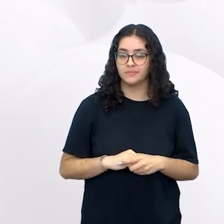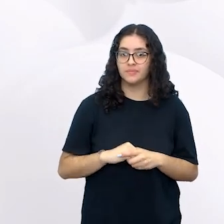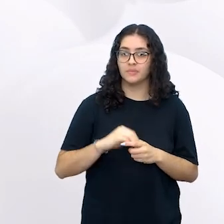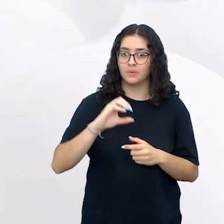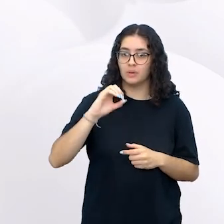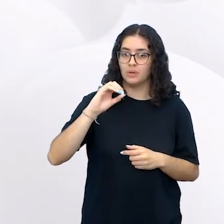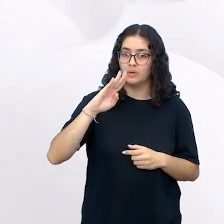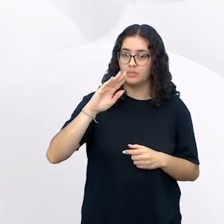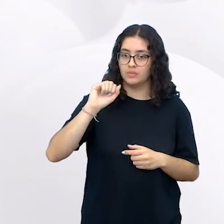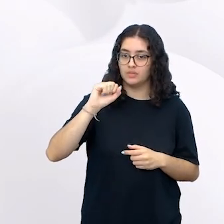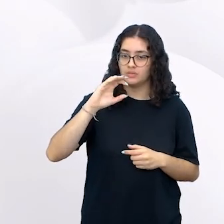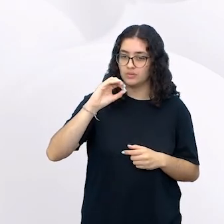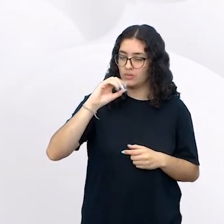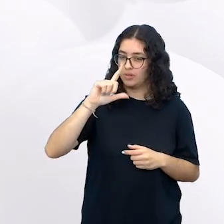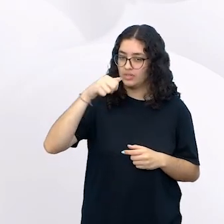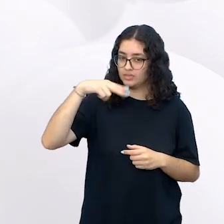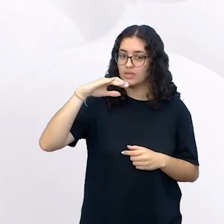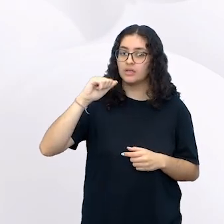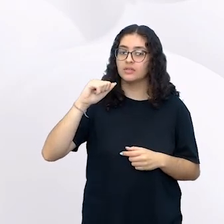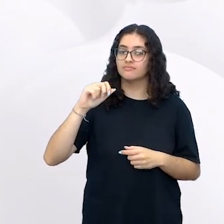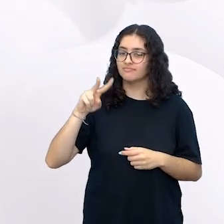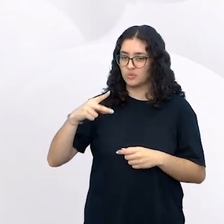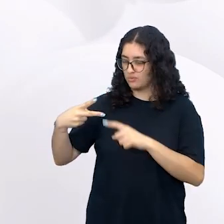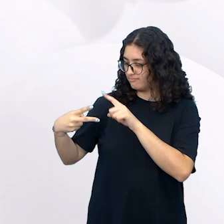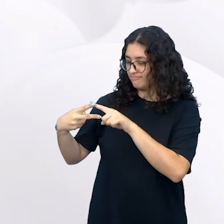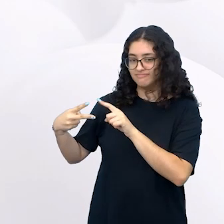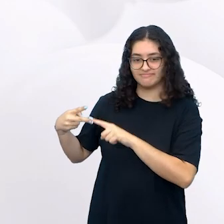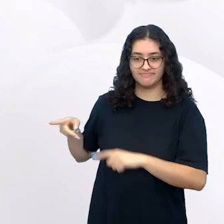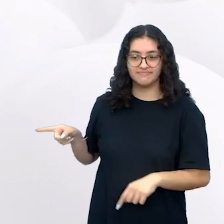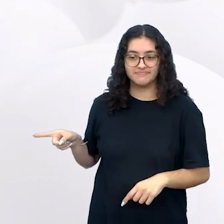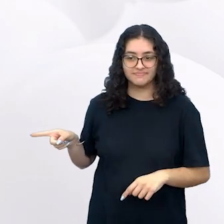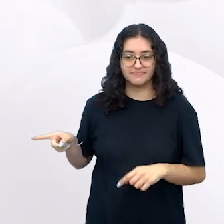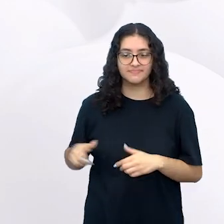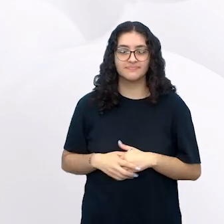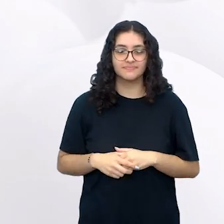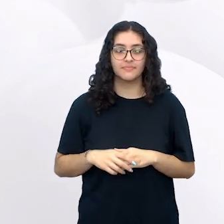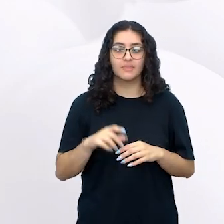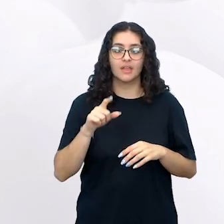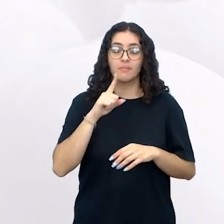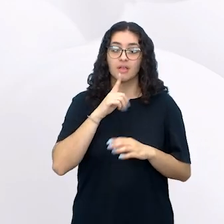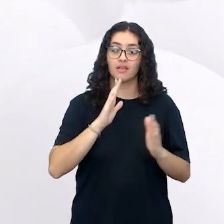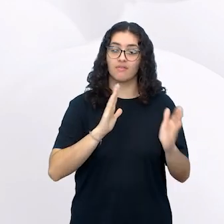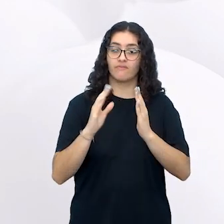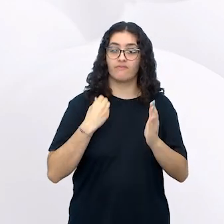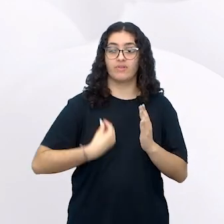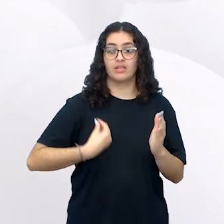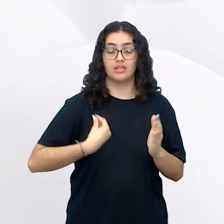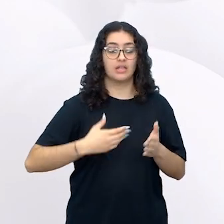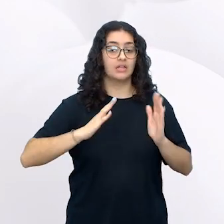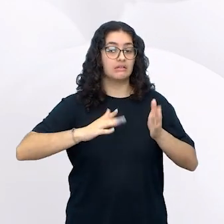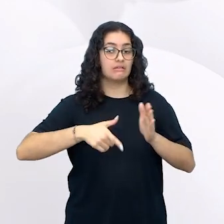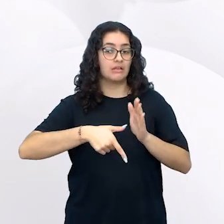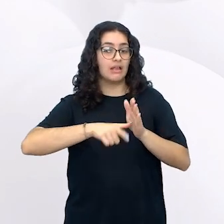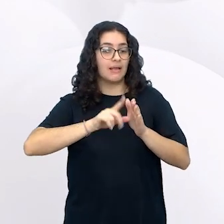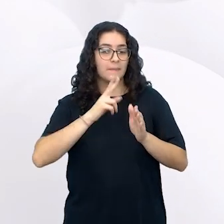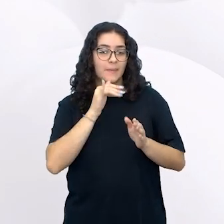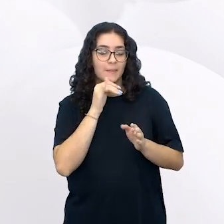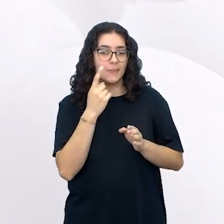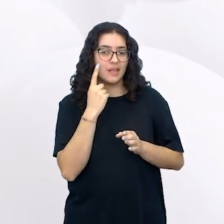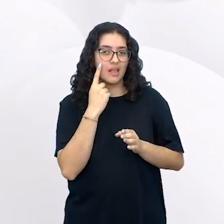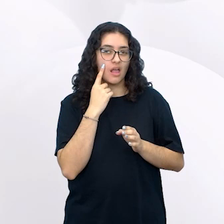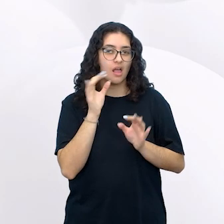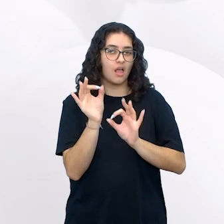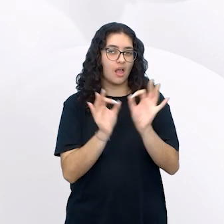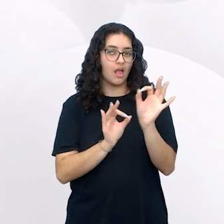planejada ou programada, onde o produto é desenvolvido com um tempo de vida já pré-determinado, onde